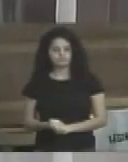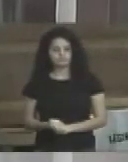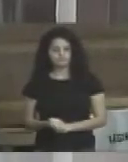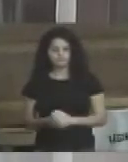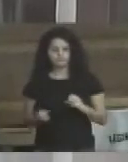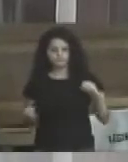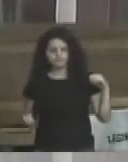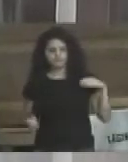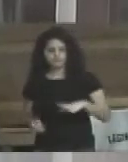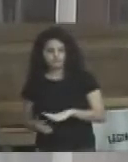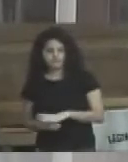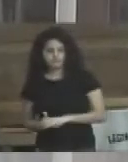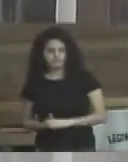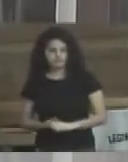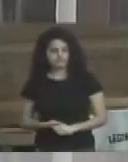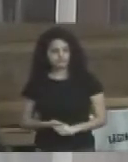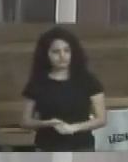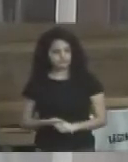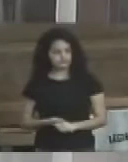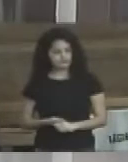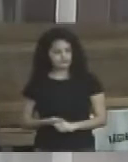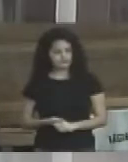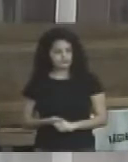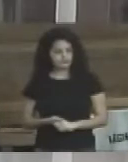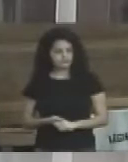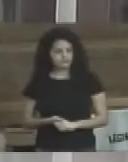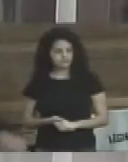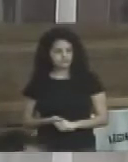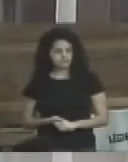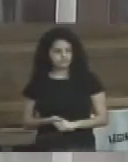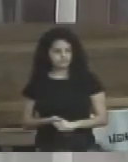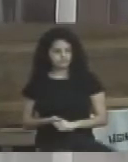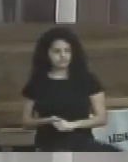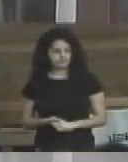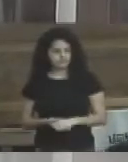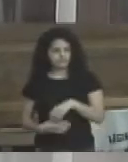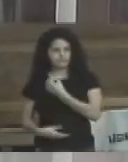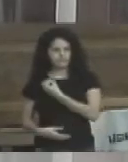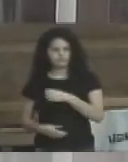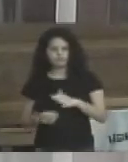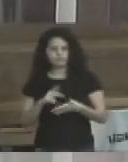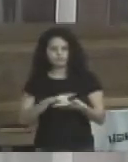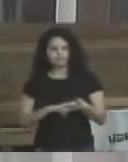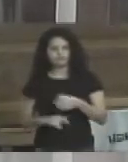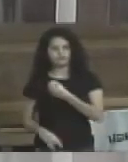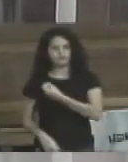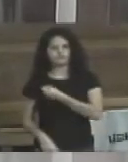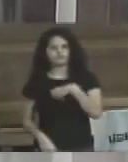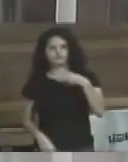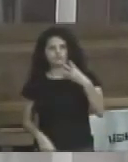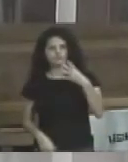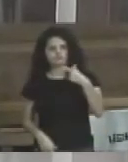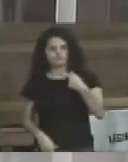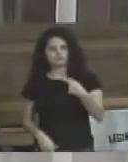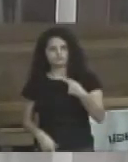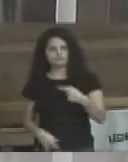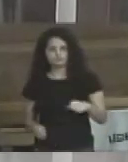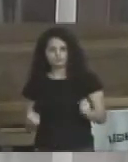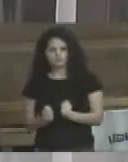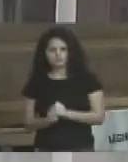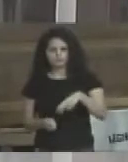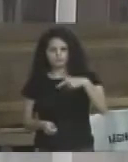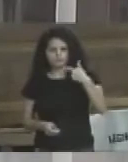criar uma comissão temporária especial na forma do artigo 57, parágrafo 1, combinado com